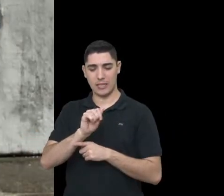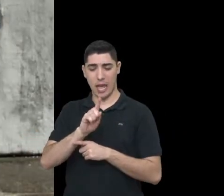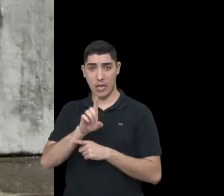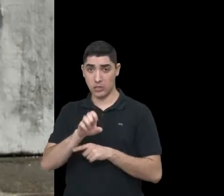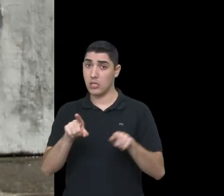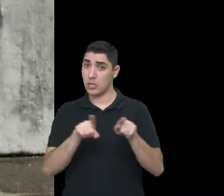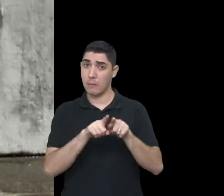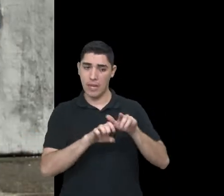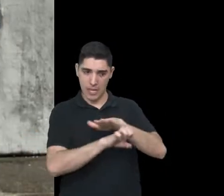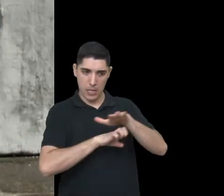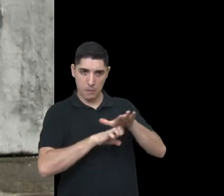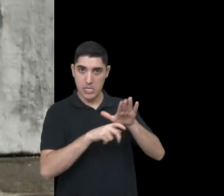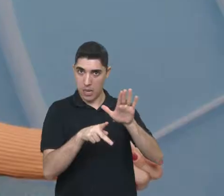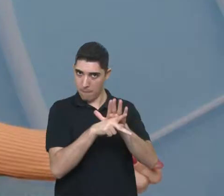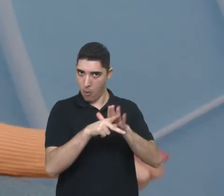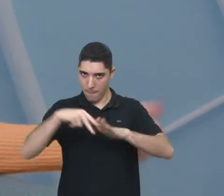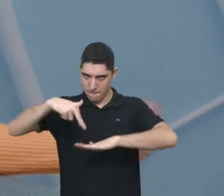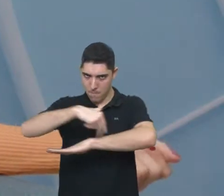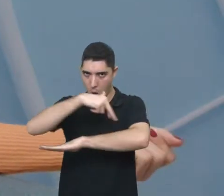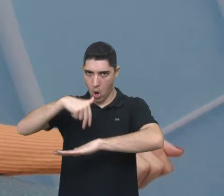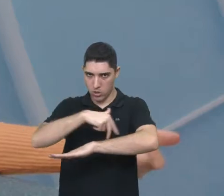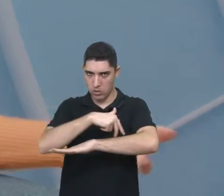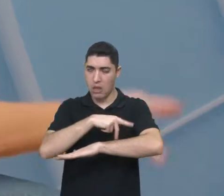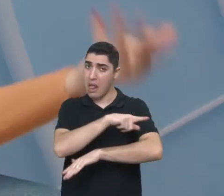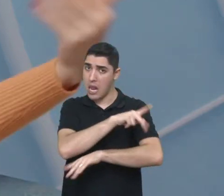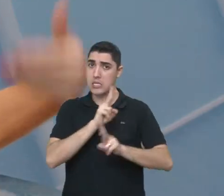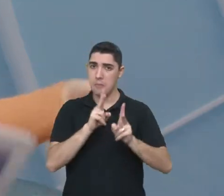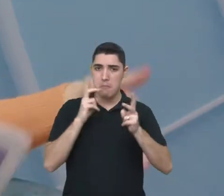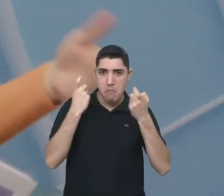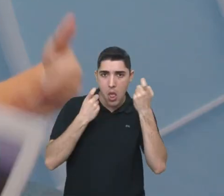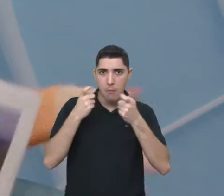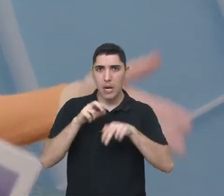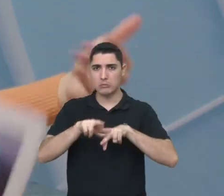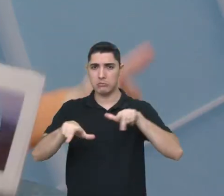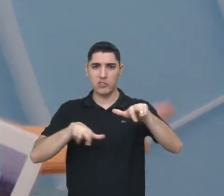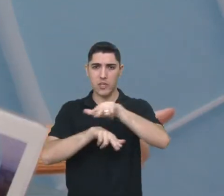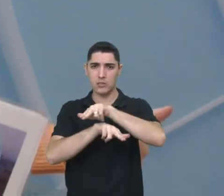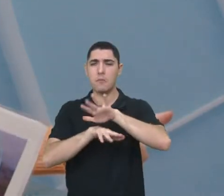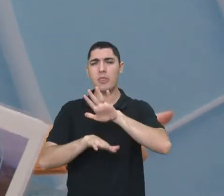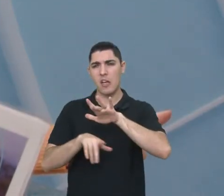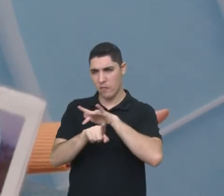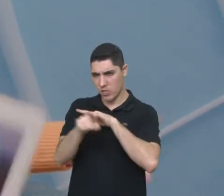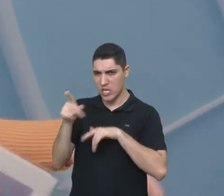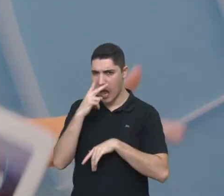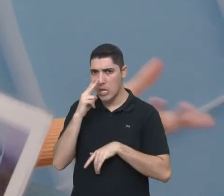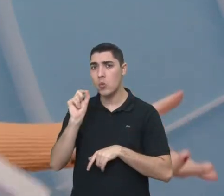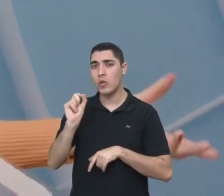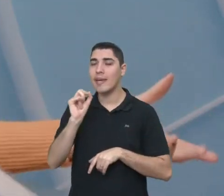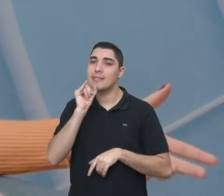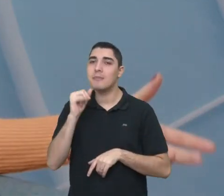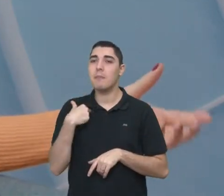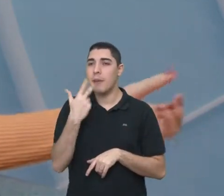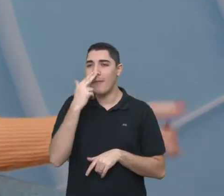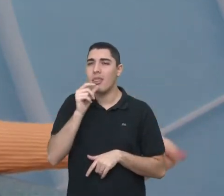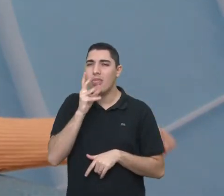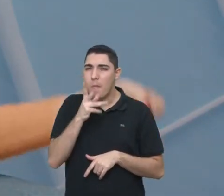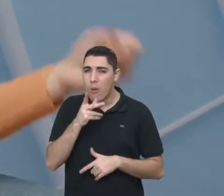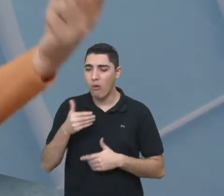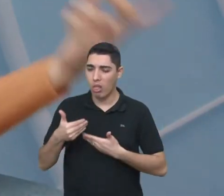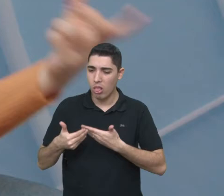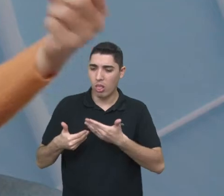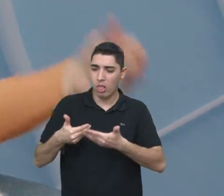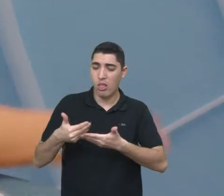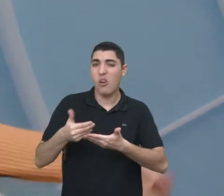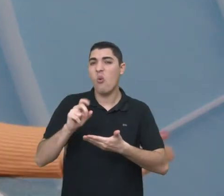da moda estão discutindo sobre isso. Vocês acreditam que realmente a gente tem andado a passos lentos ou seria